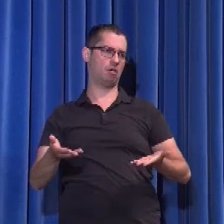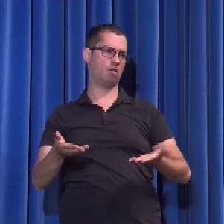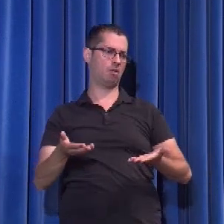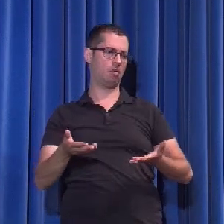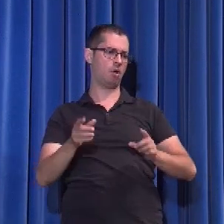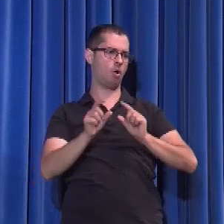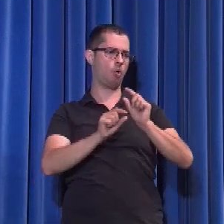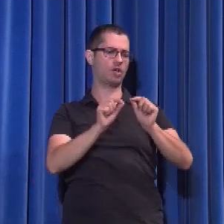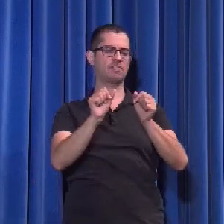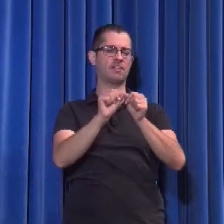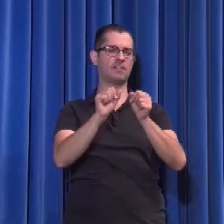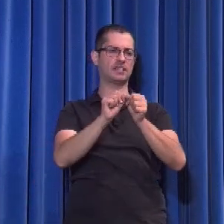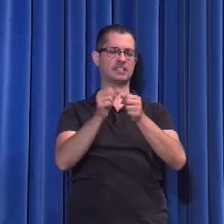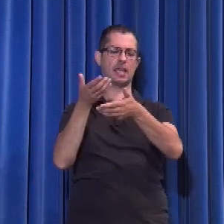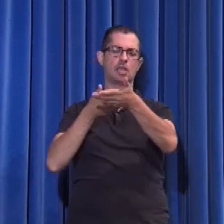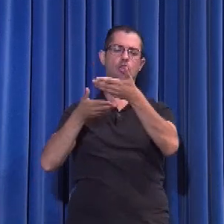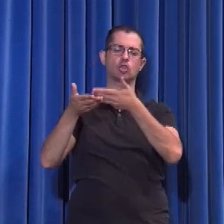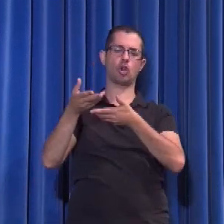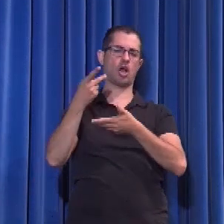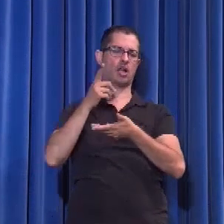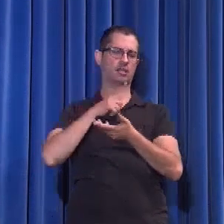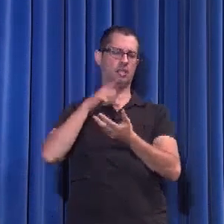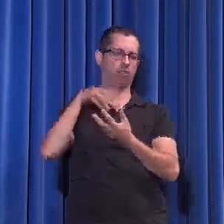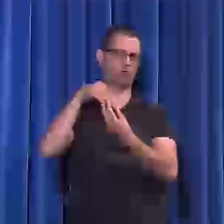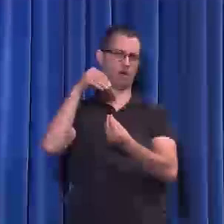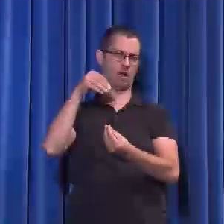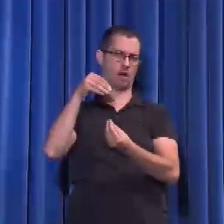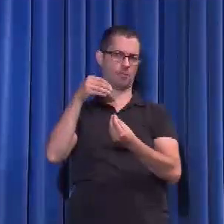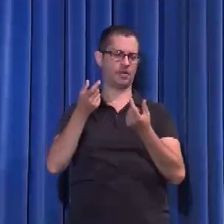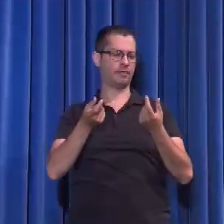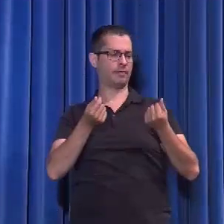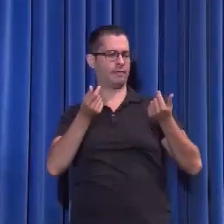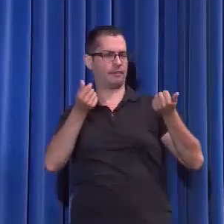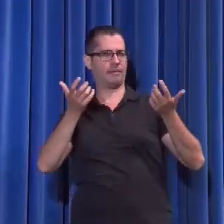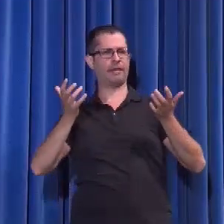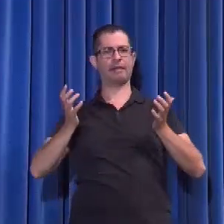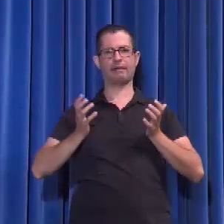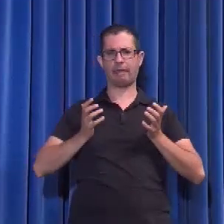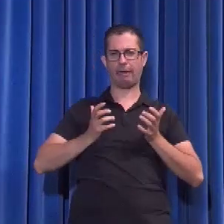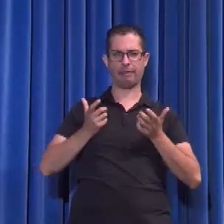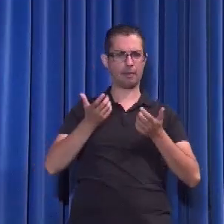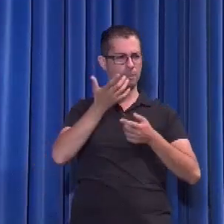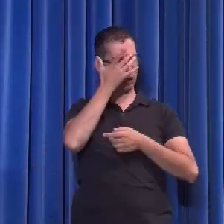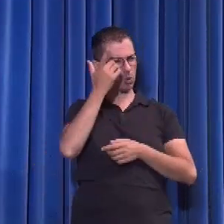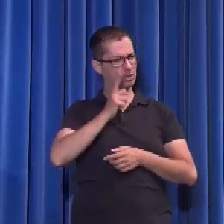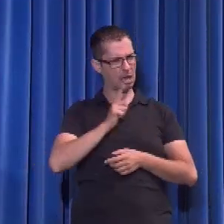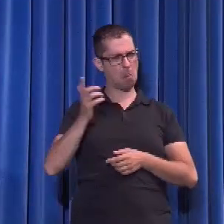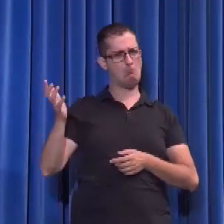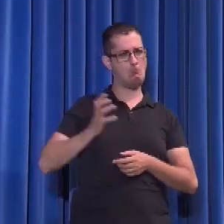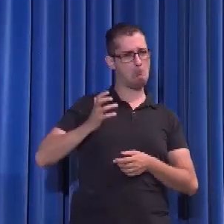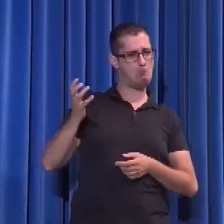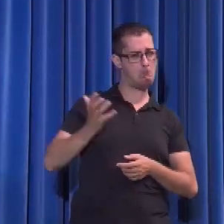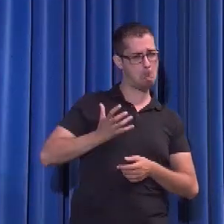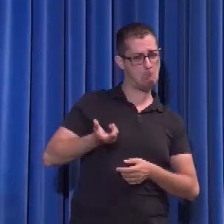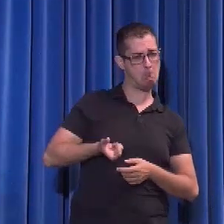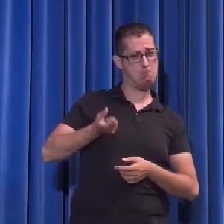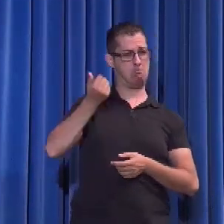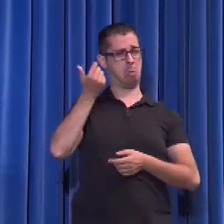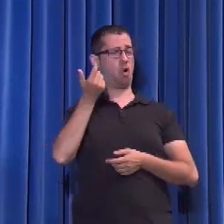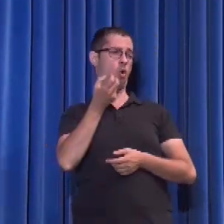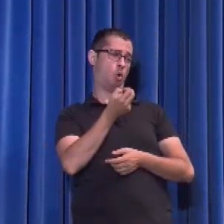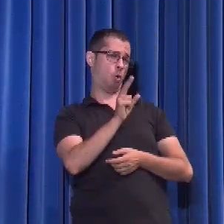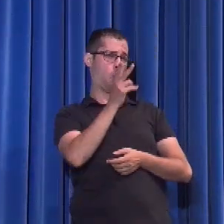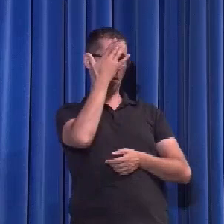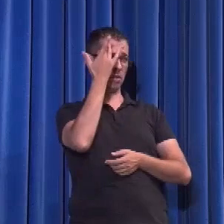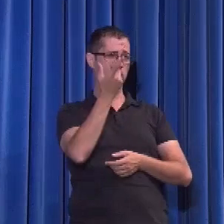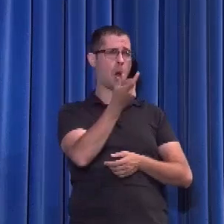alma? As suas posses. Se você tem muito dinheiro ou pouco dinheiro, eu quero dizer para você que isso